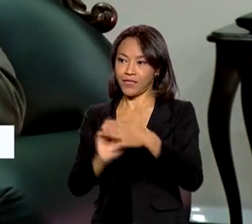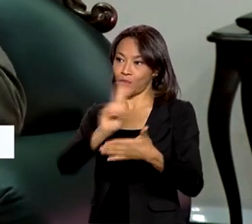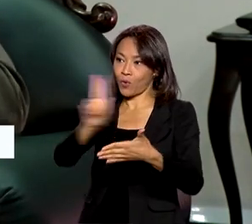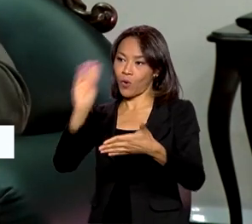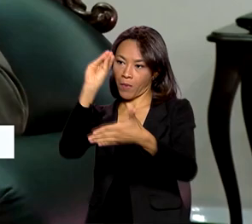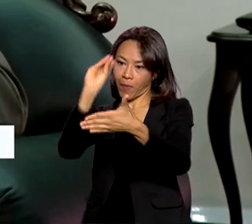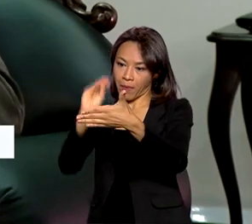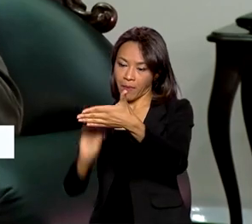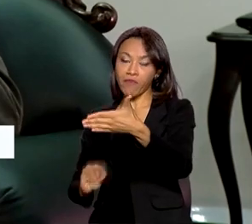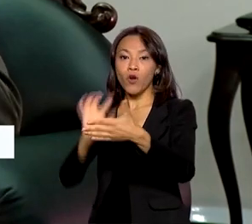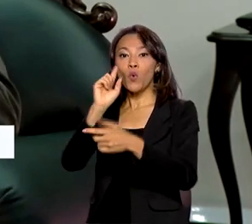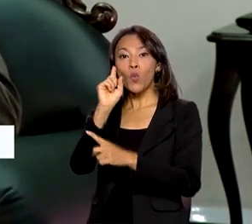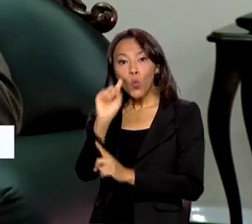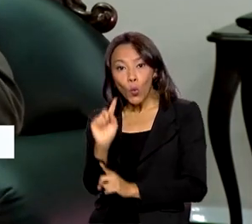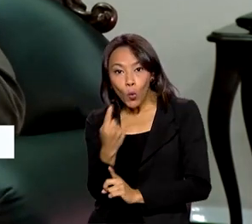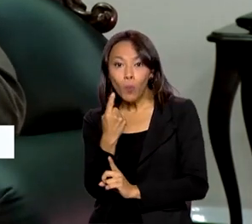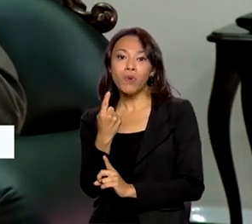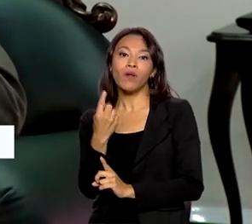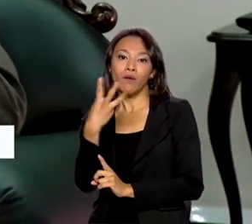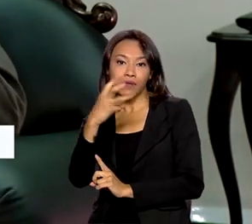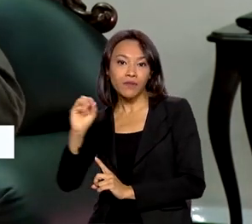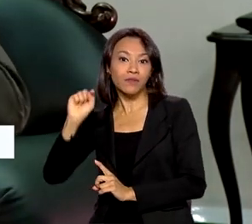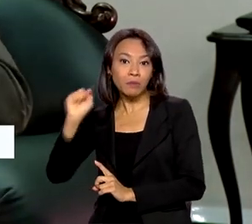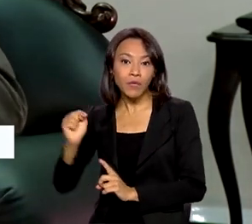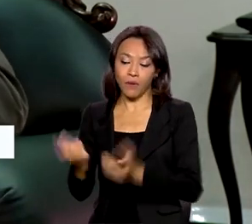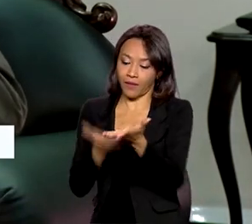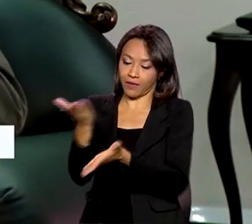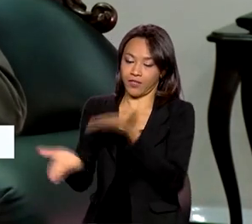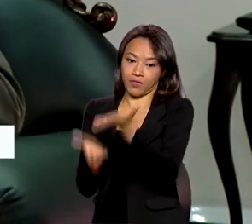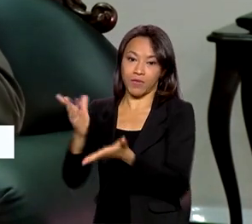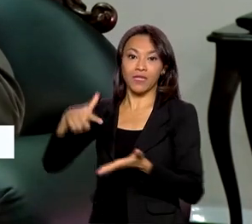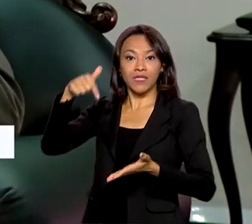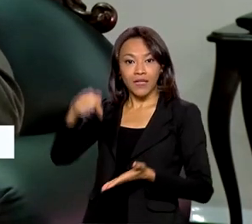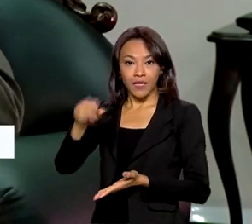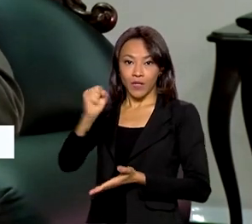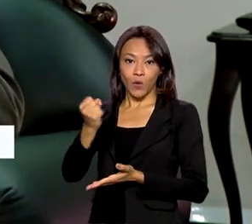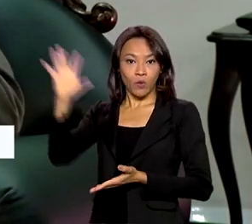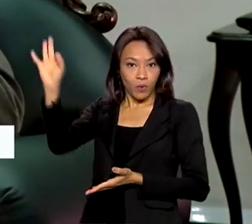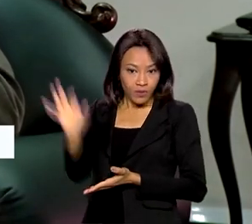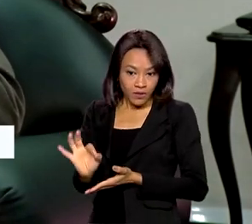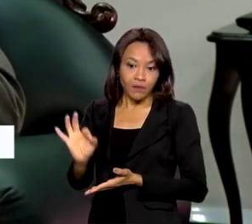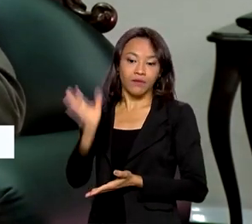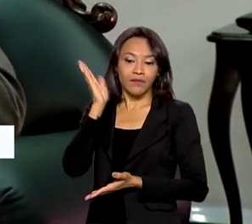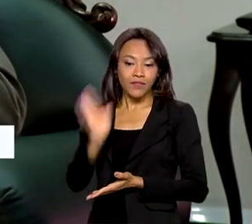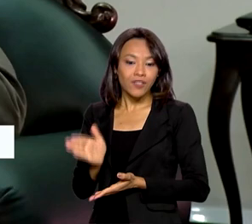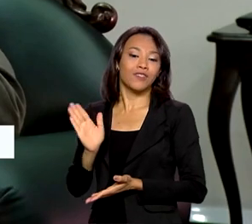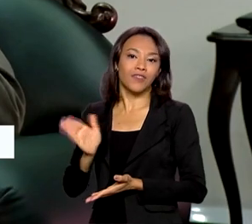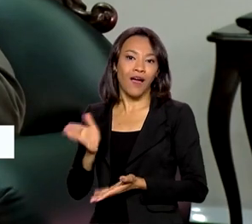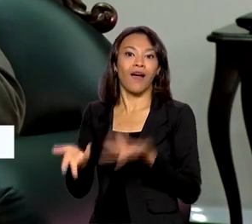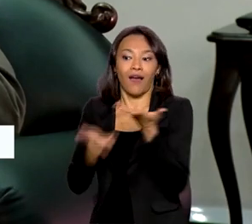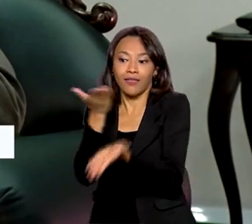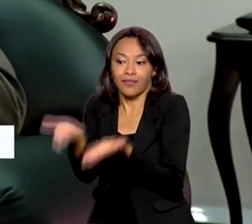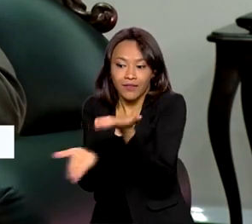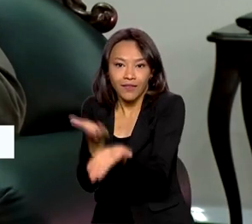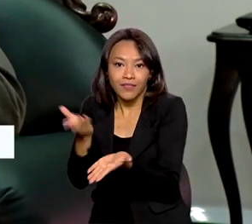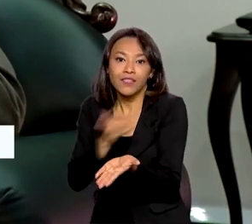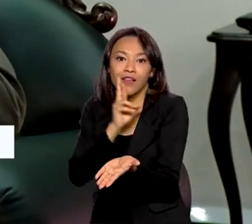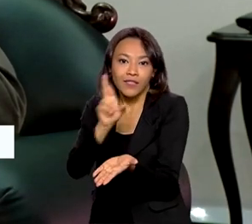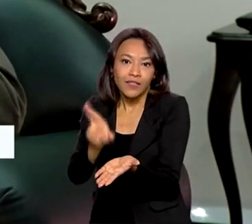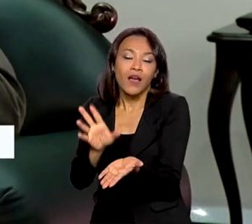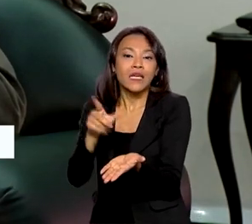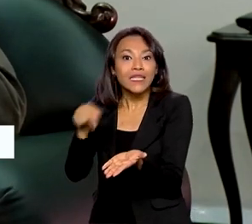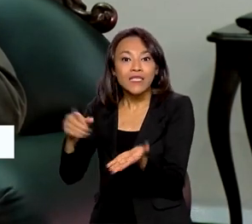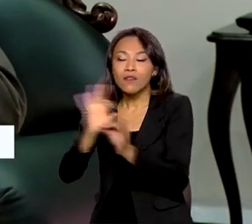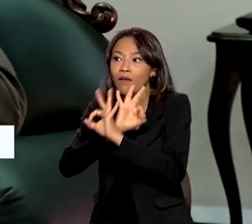2021 foram mais de 1 milhão e 300 mil atendimentos um 78 por cento dessa demanda atendida isso é fantástico é um